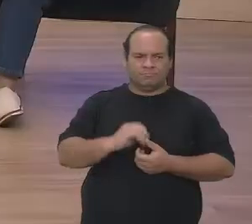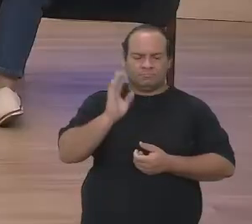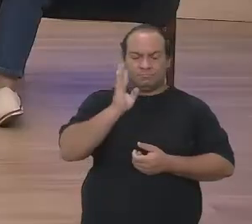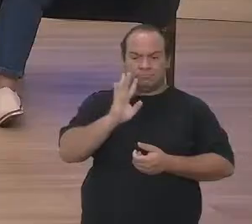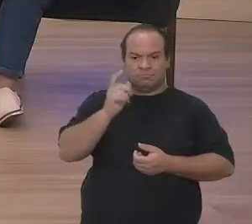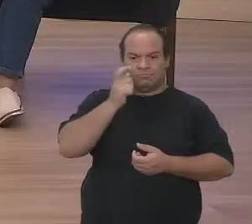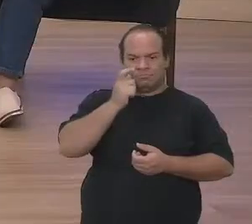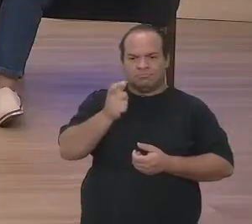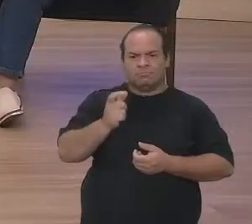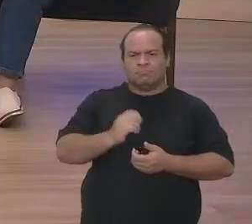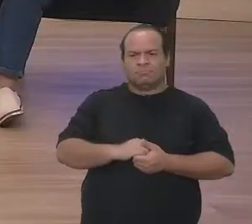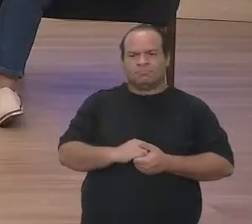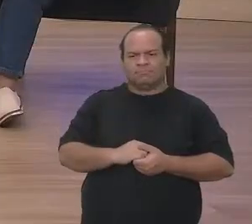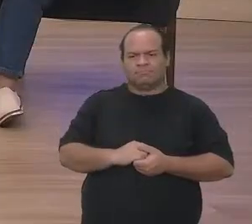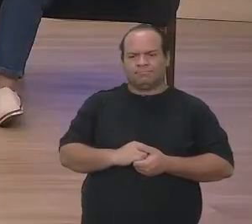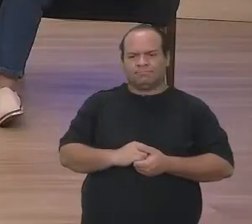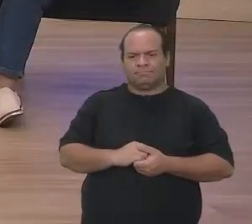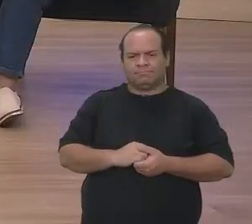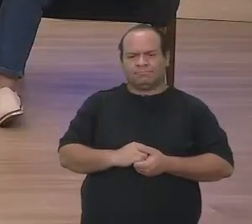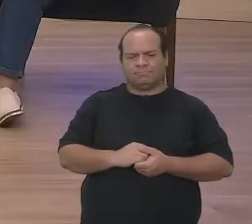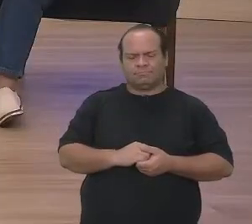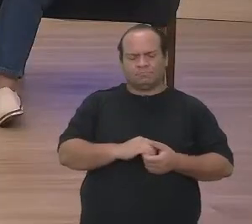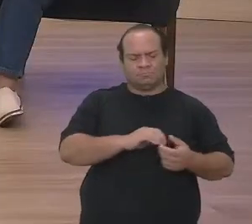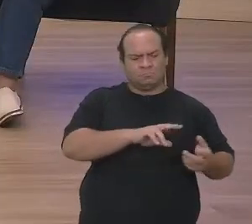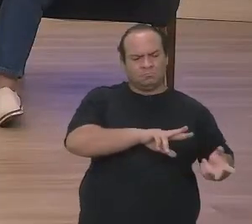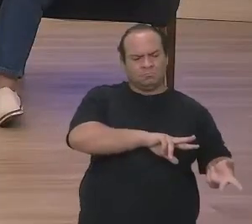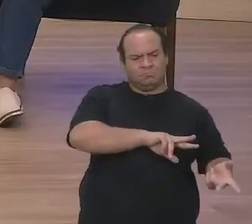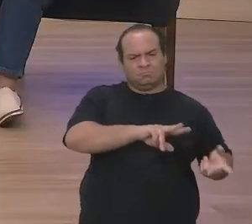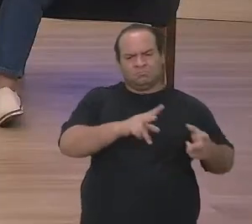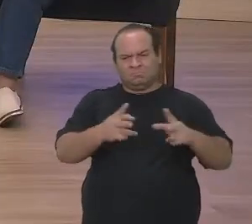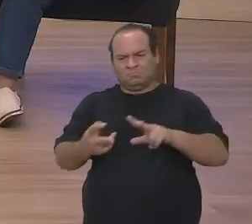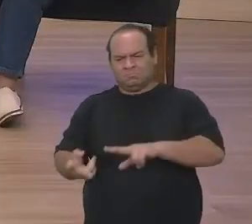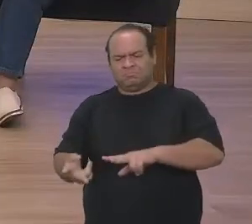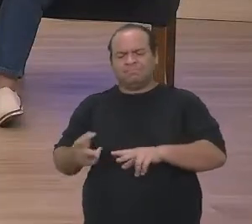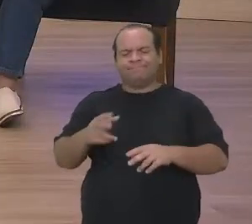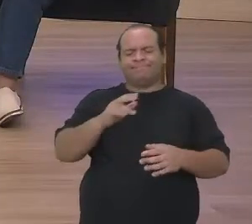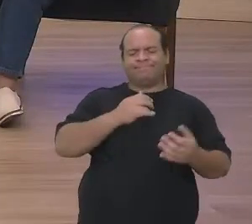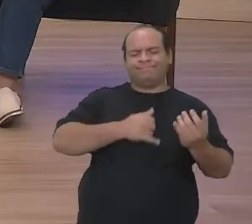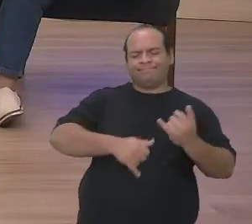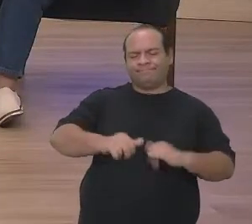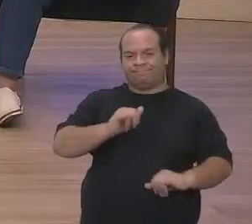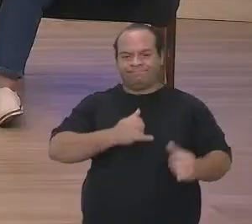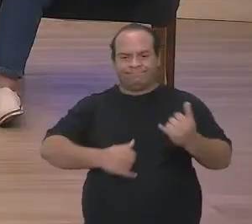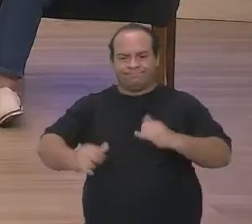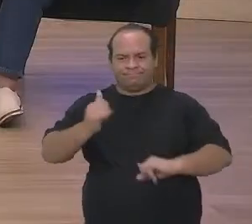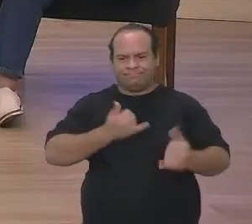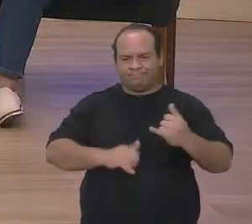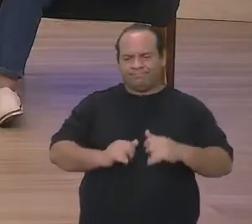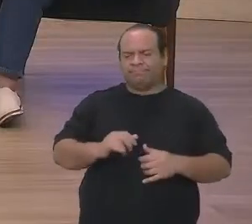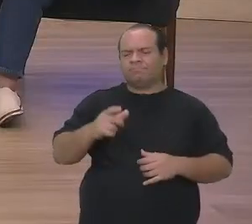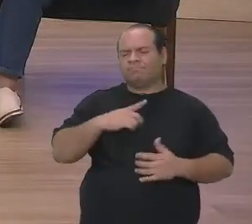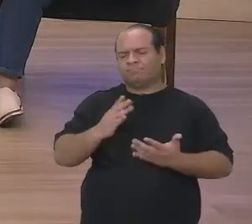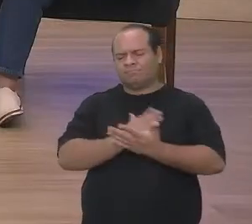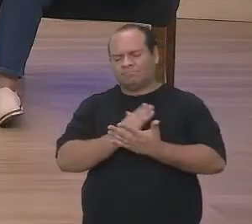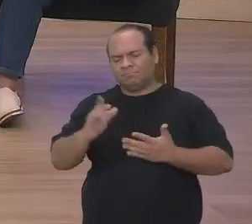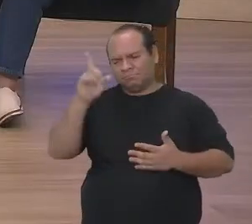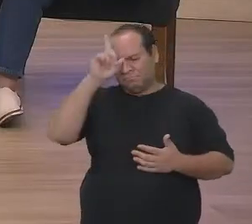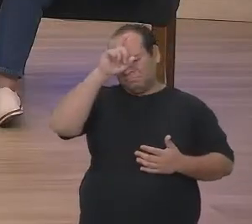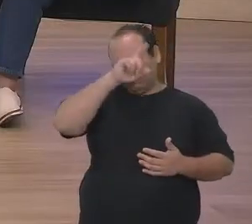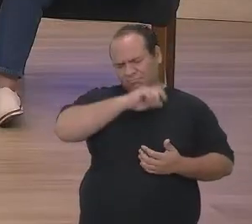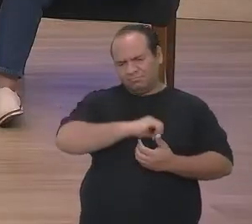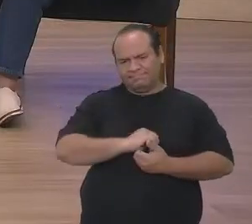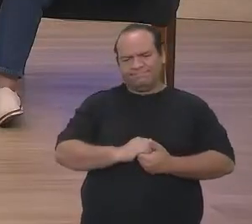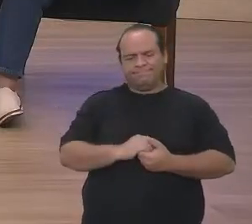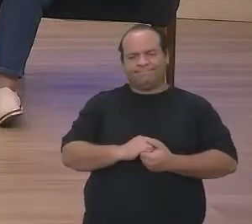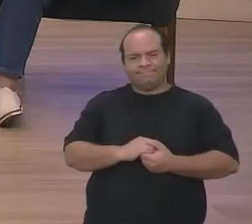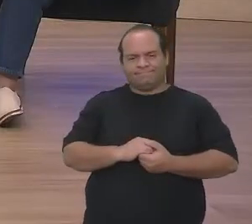Legal. E falando agora sobre transição energética, a gente tem aí alguns desafios, né? A gente já está aí